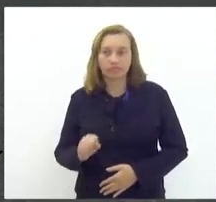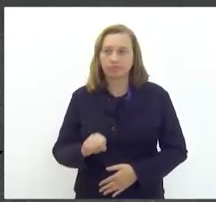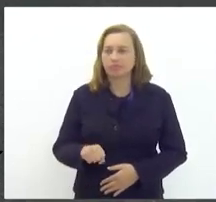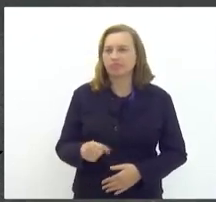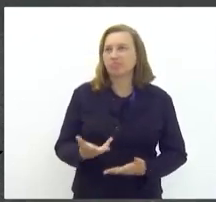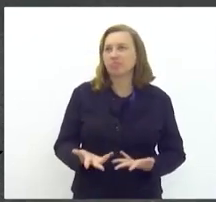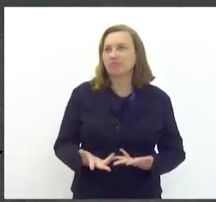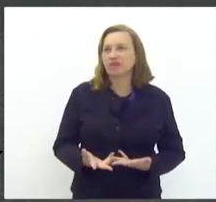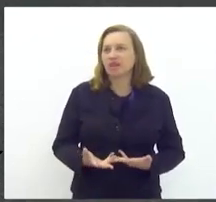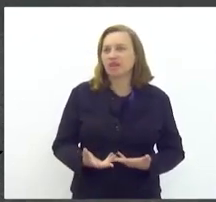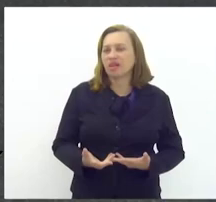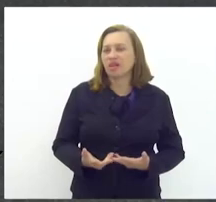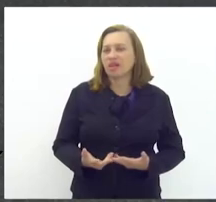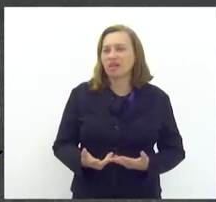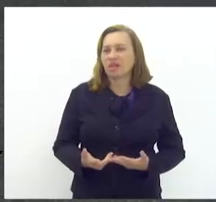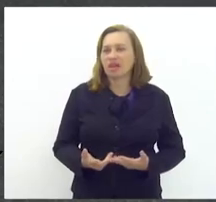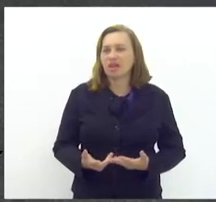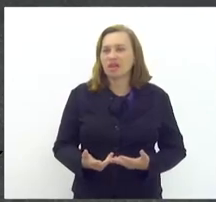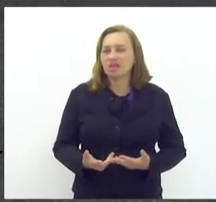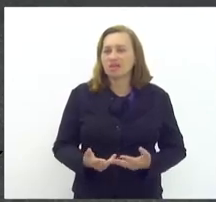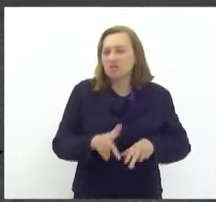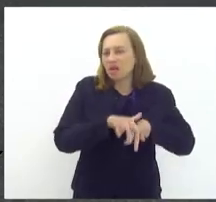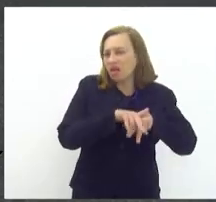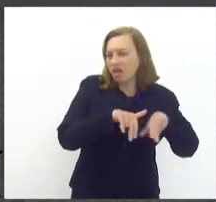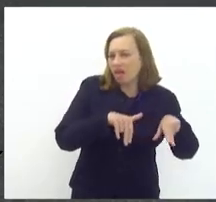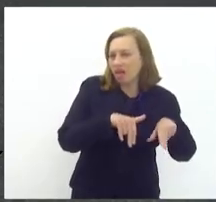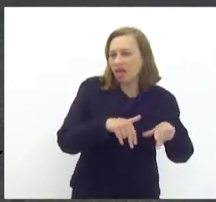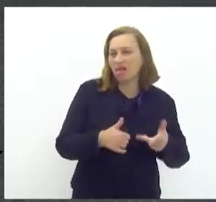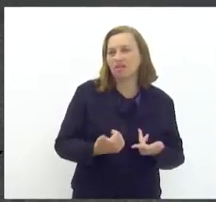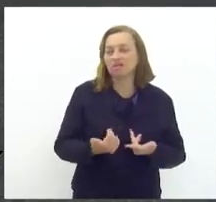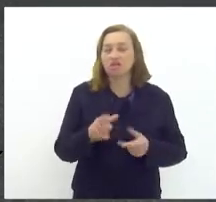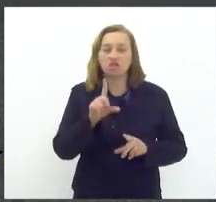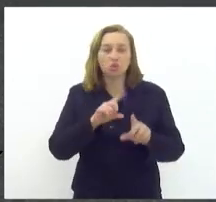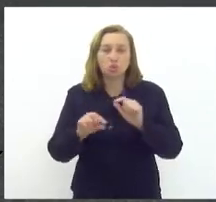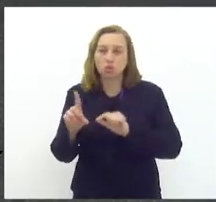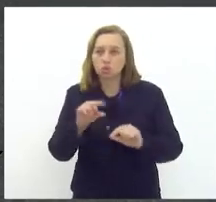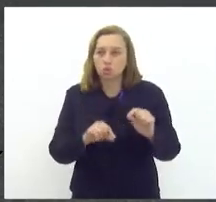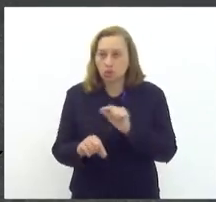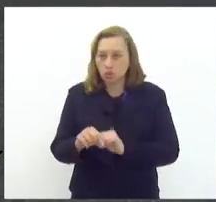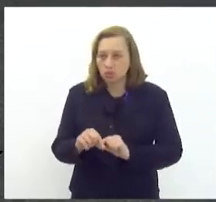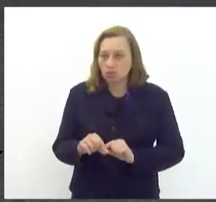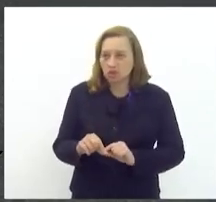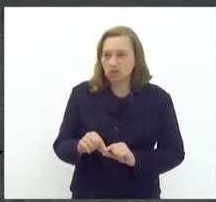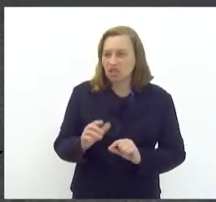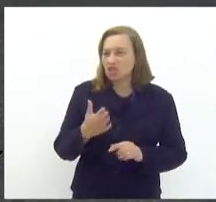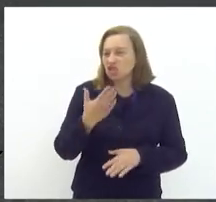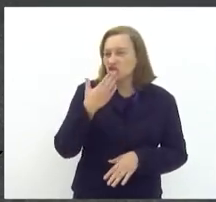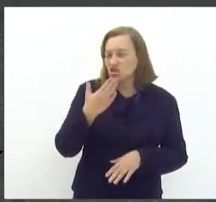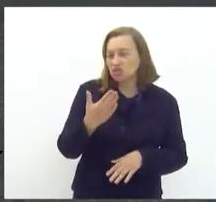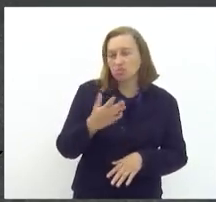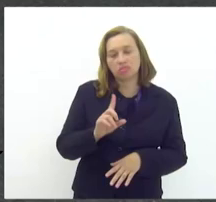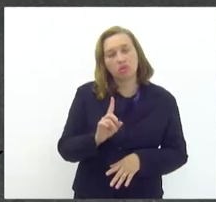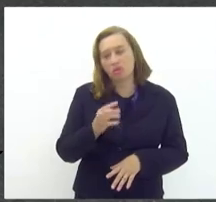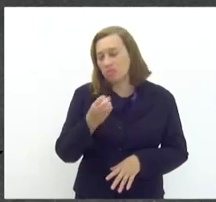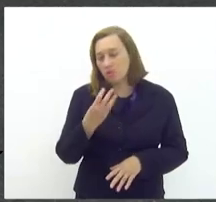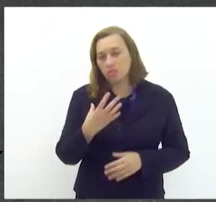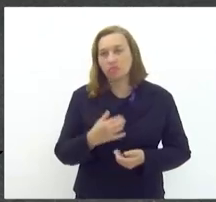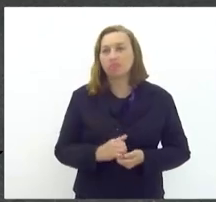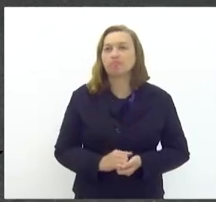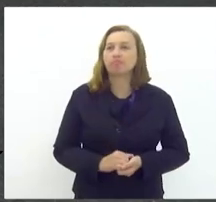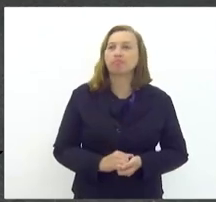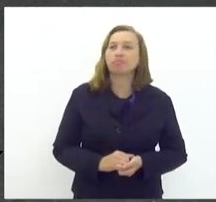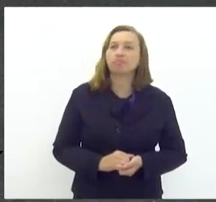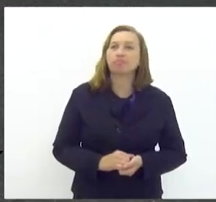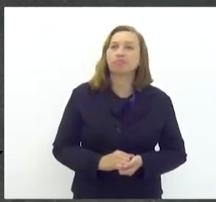uma ação sobre sexualidade das pessoas sobre preferência esse tipo de insinuação eu acho que não cabe